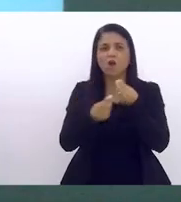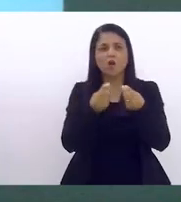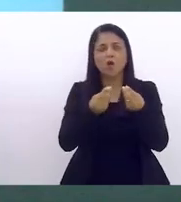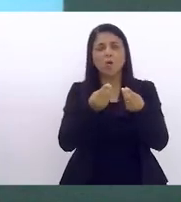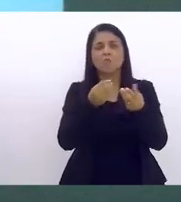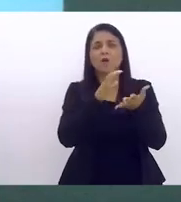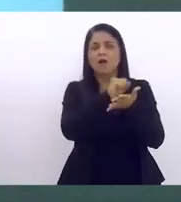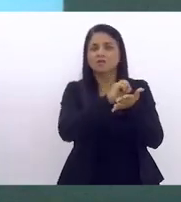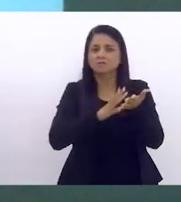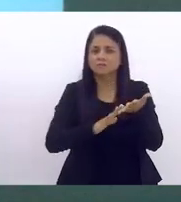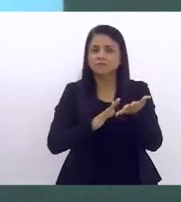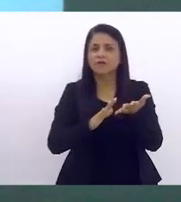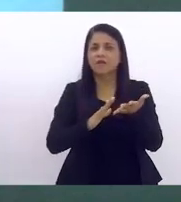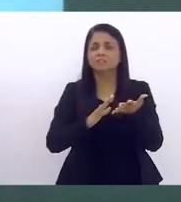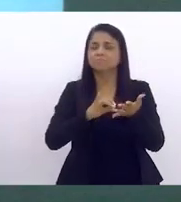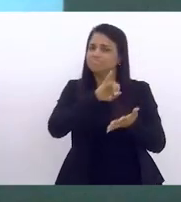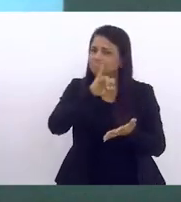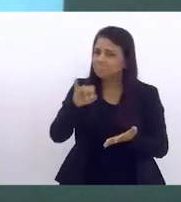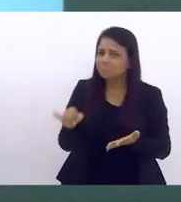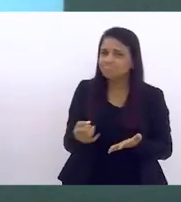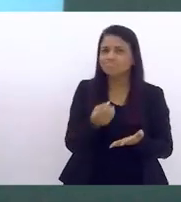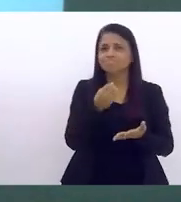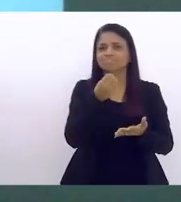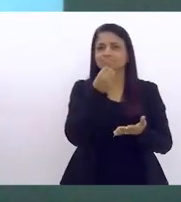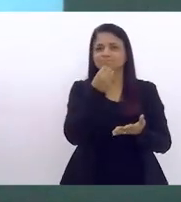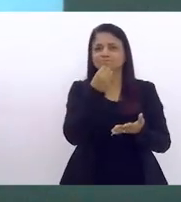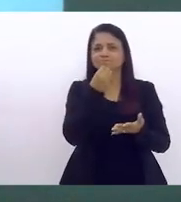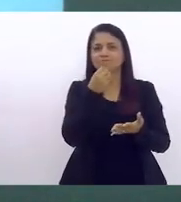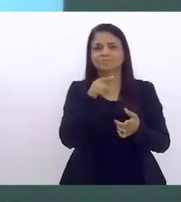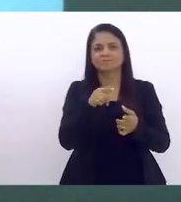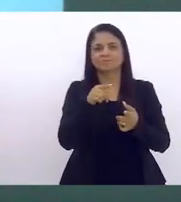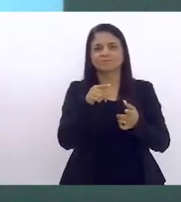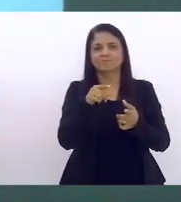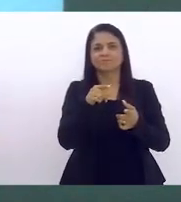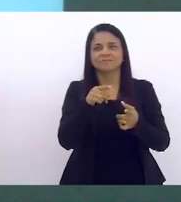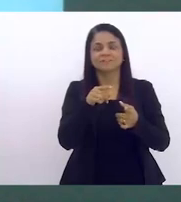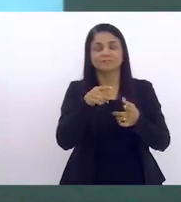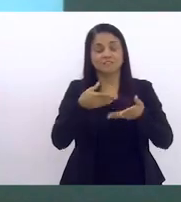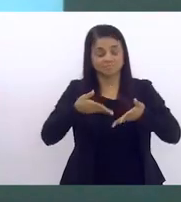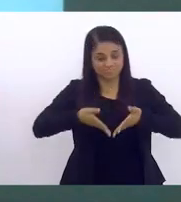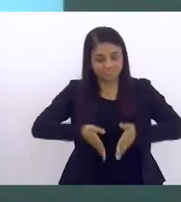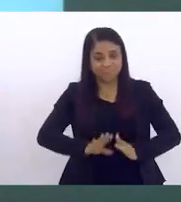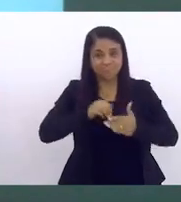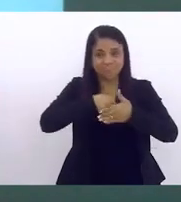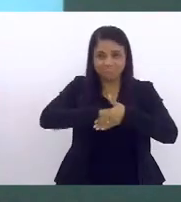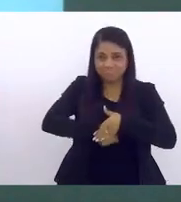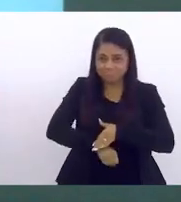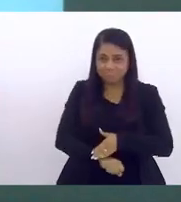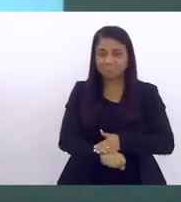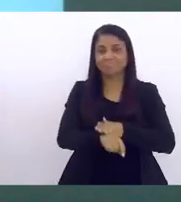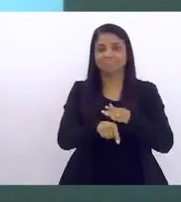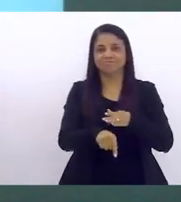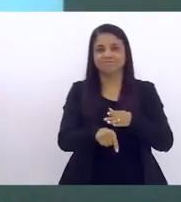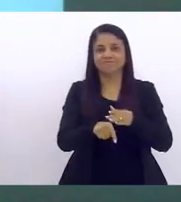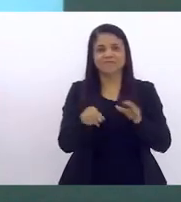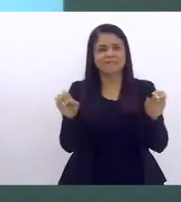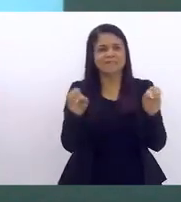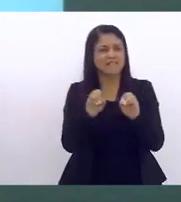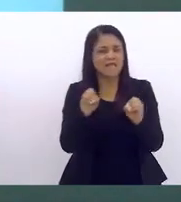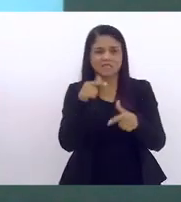Que é proveitosa no âmbito do cenário da atenção obstétrica, que nada